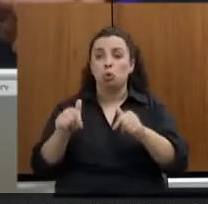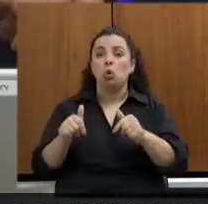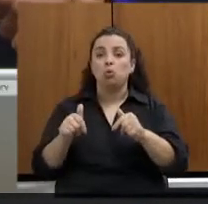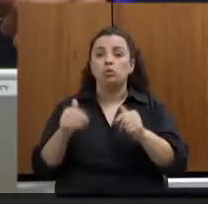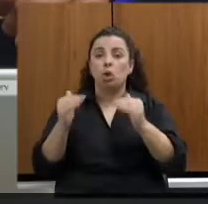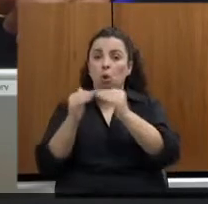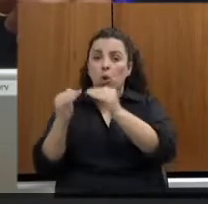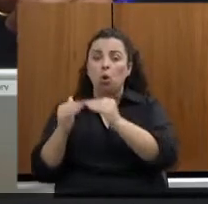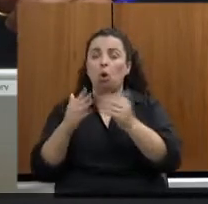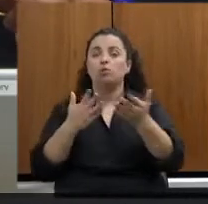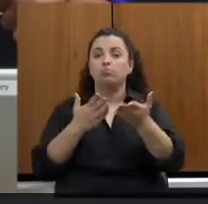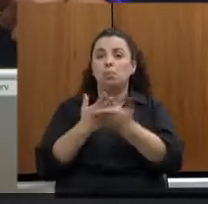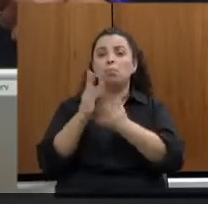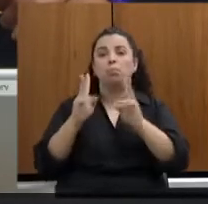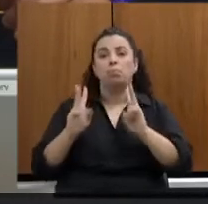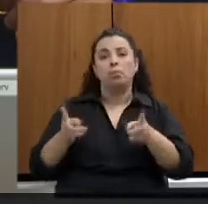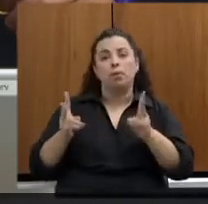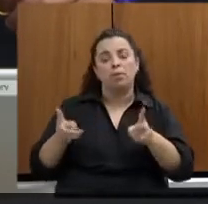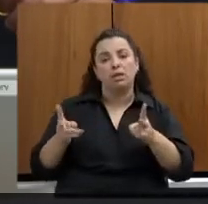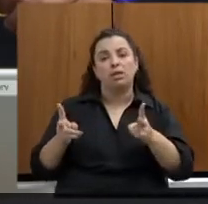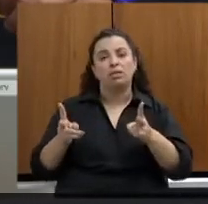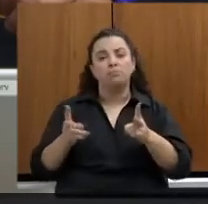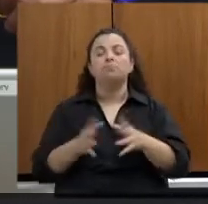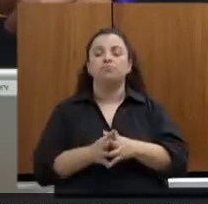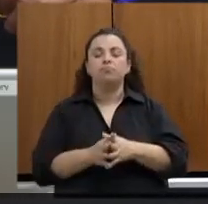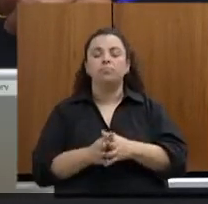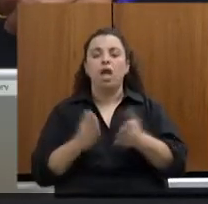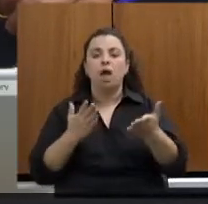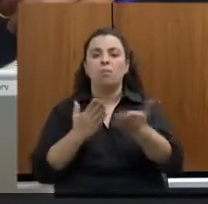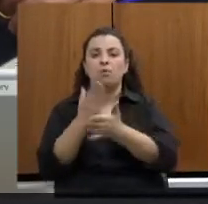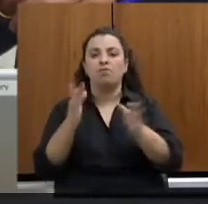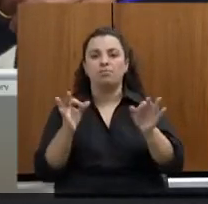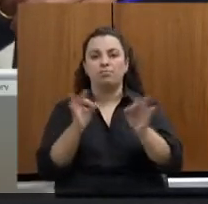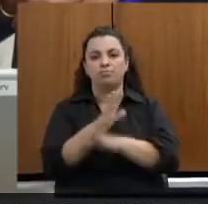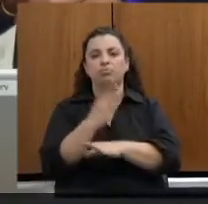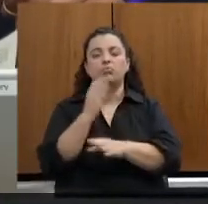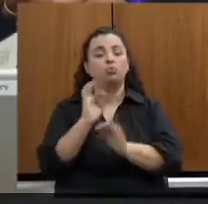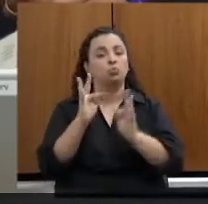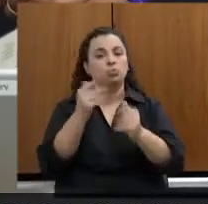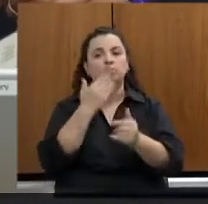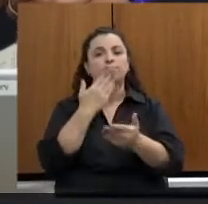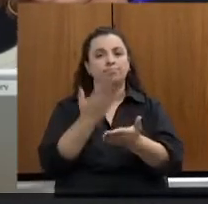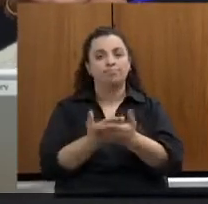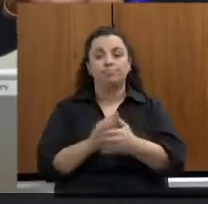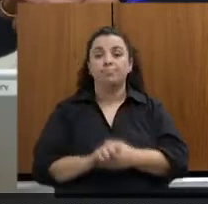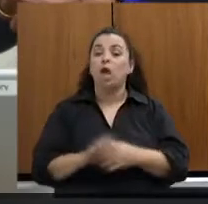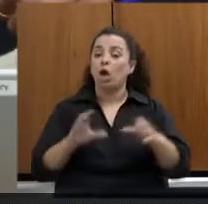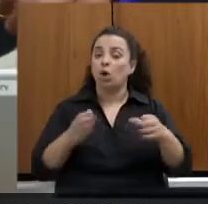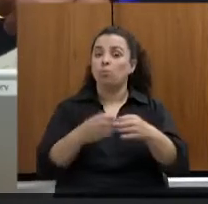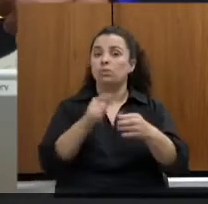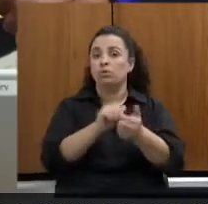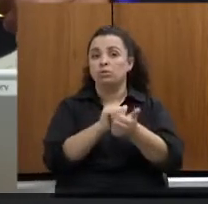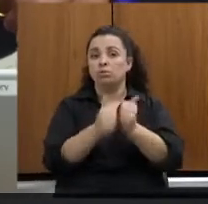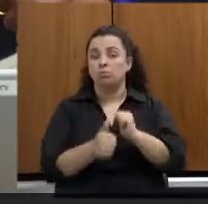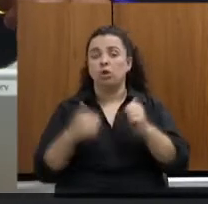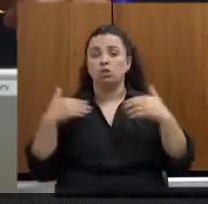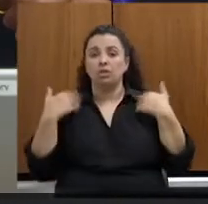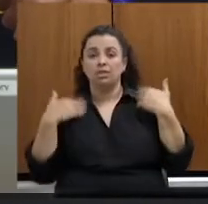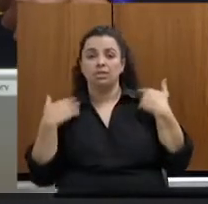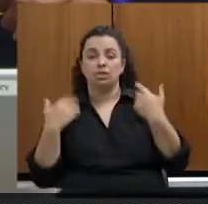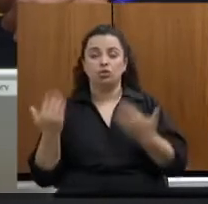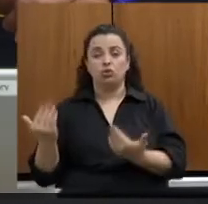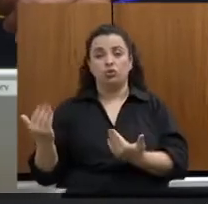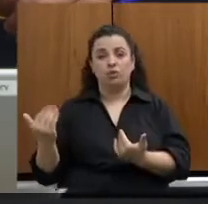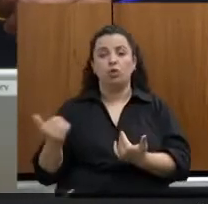permaneçam como estão. Os que votam favorável, aprovados os requerimentos. Pela Comissão de Esporte, Lazer e